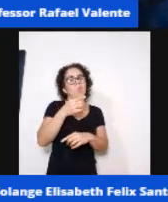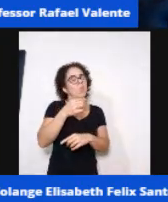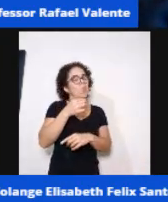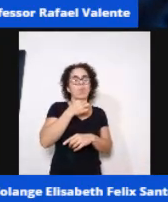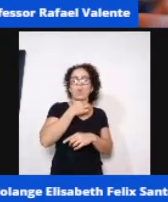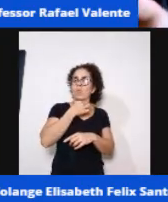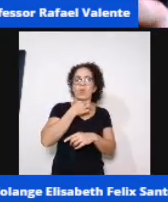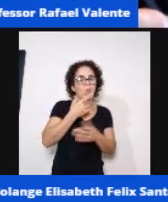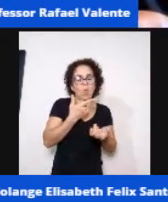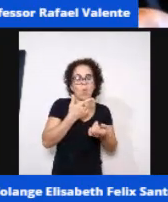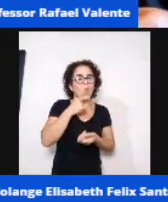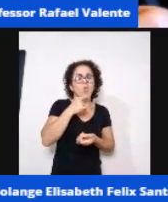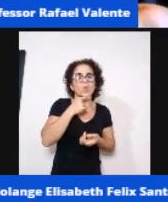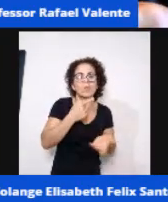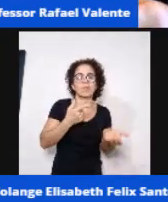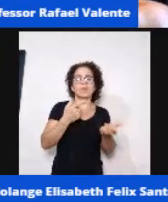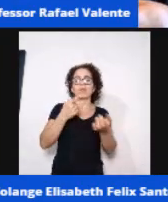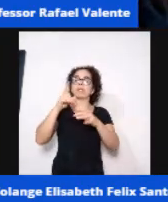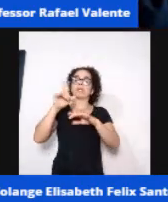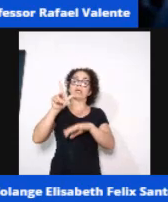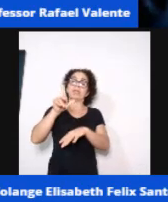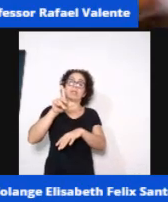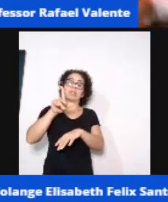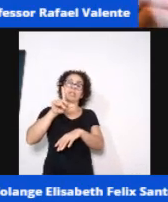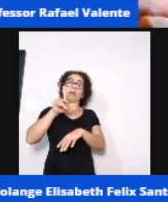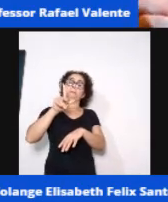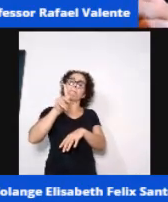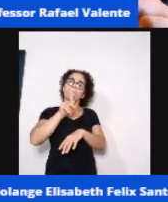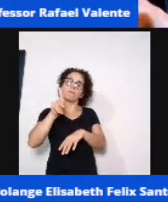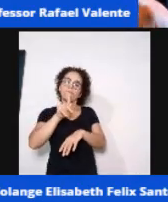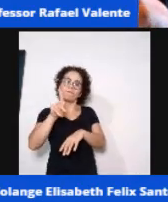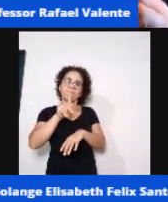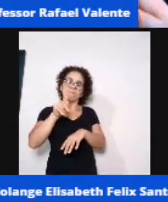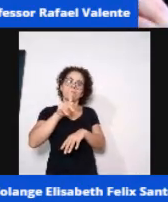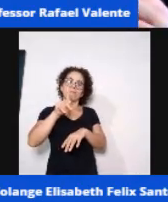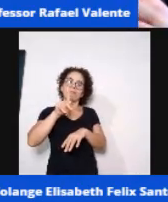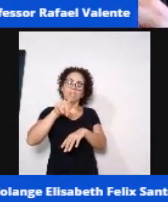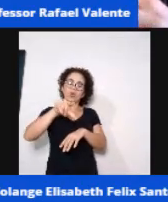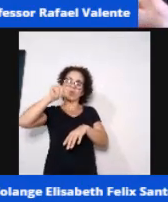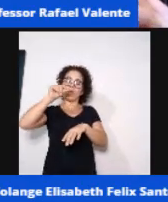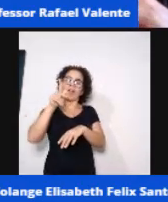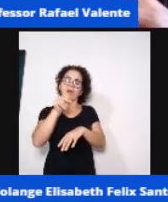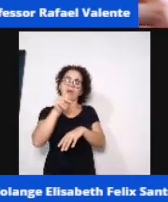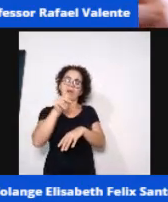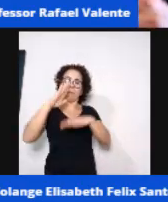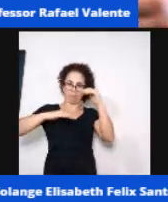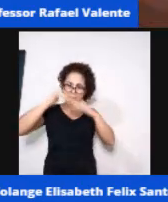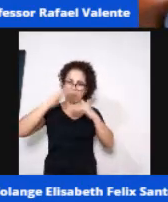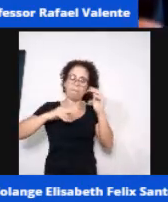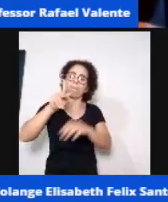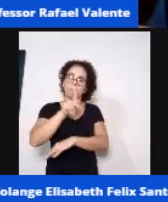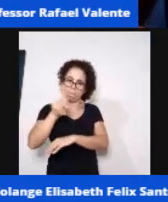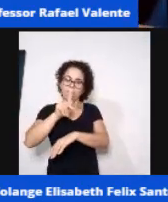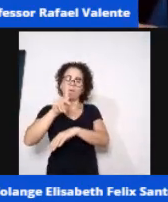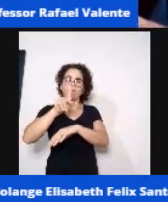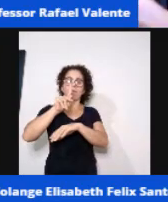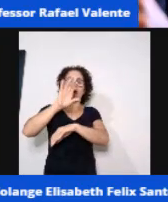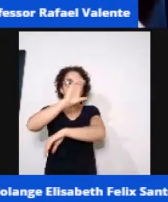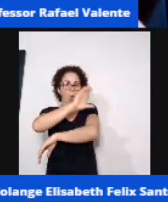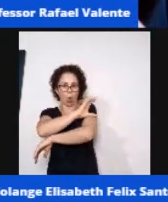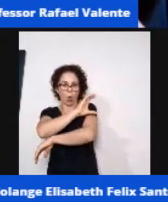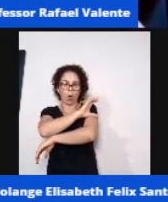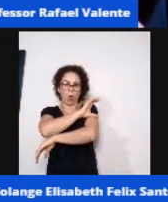E o ser professor, né, o ser coordenador, que era um sonho, ser coordenador de curso, e eu consegui, também me